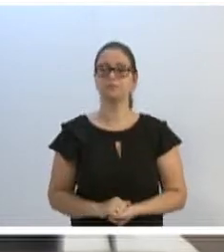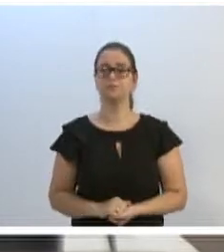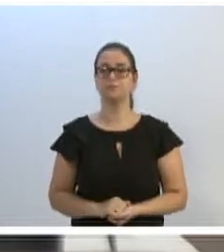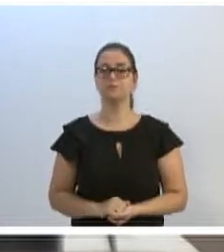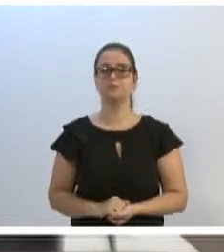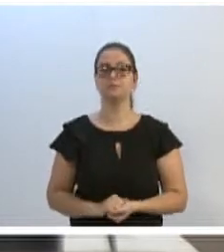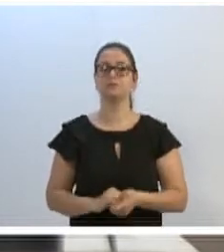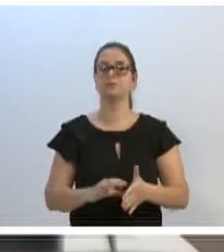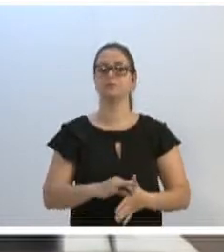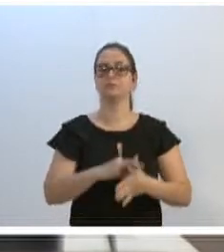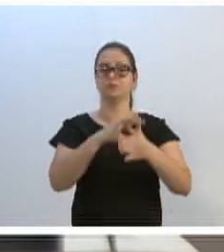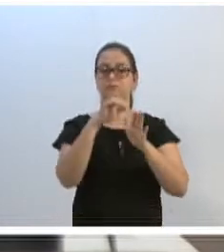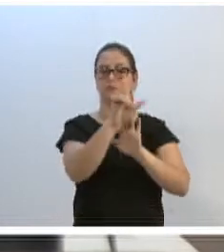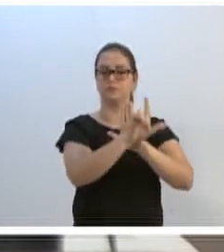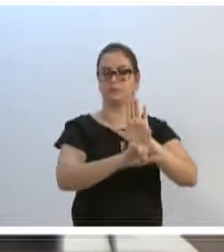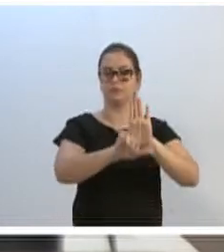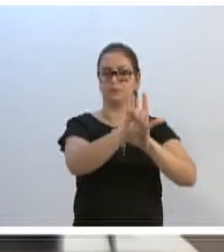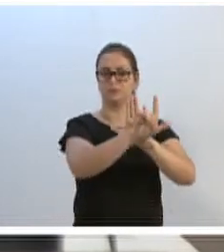a diretoria legislativa.